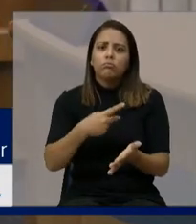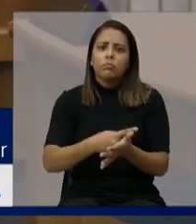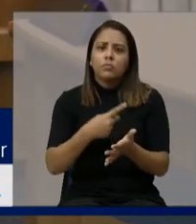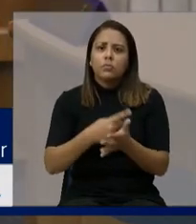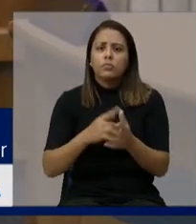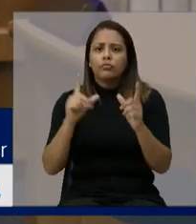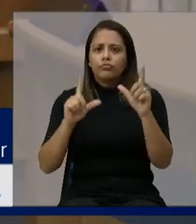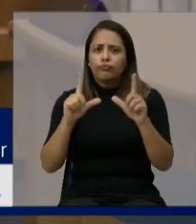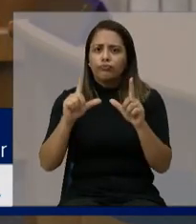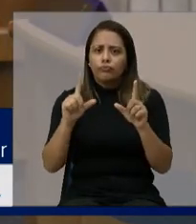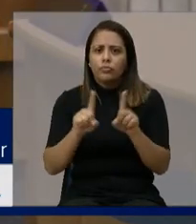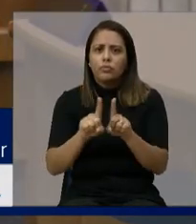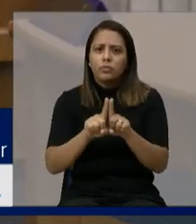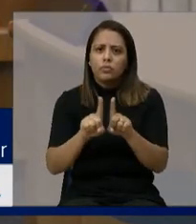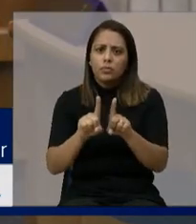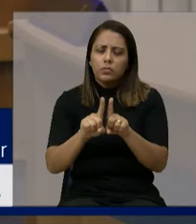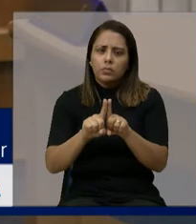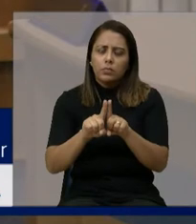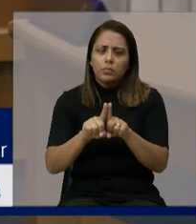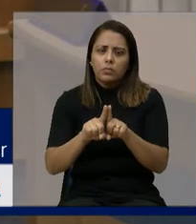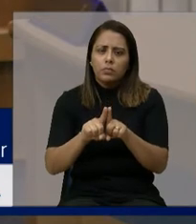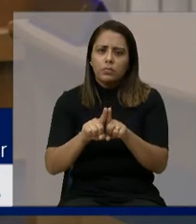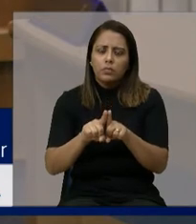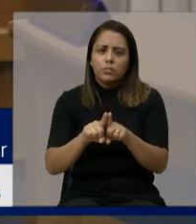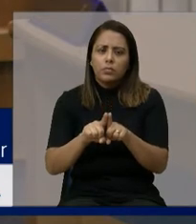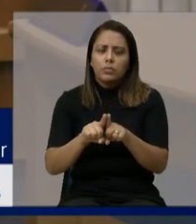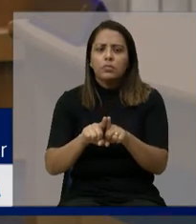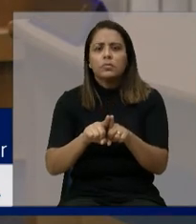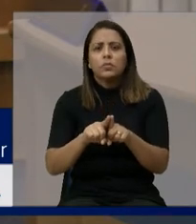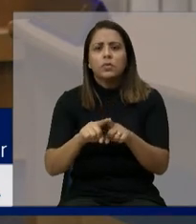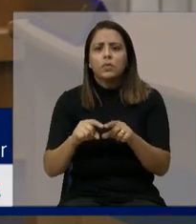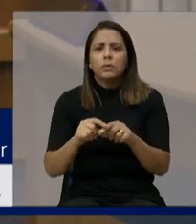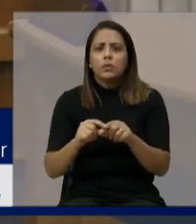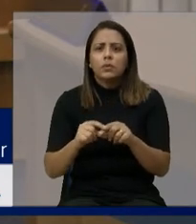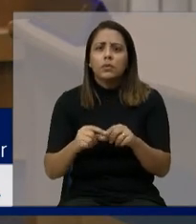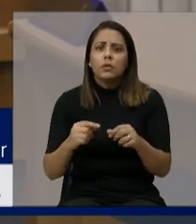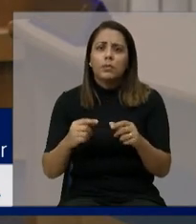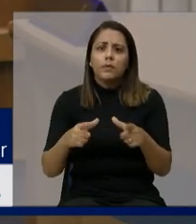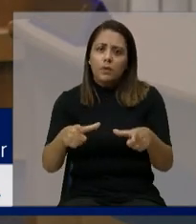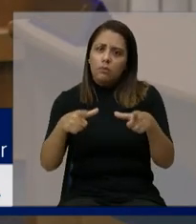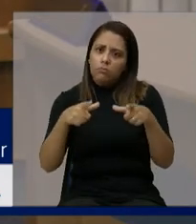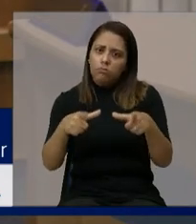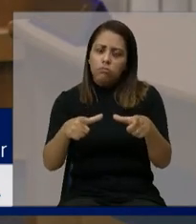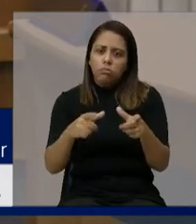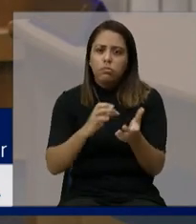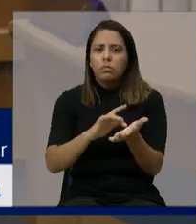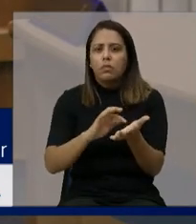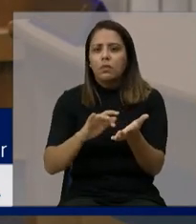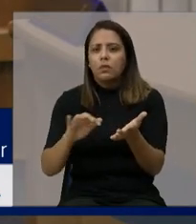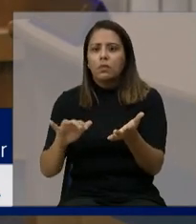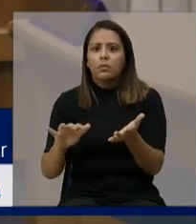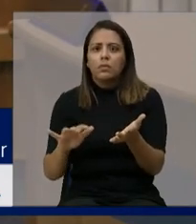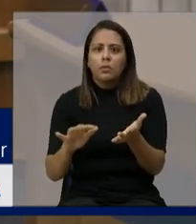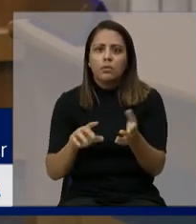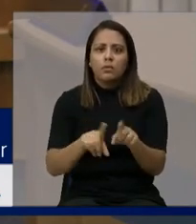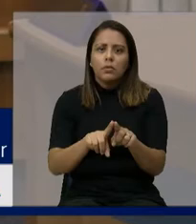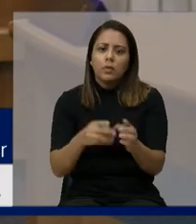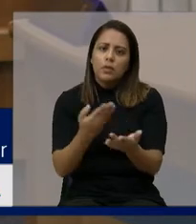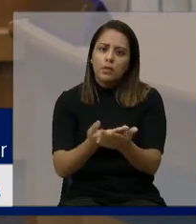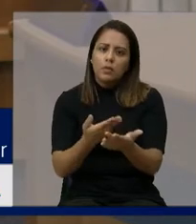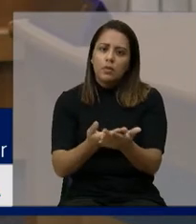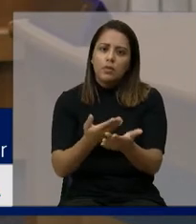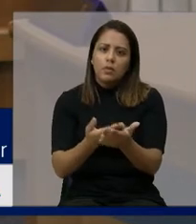especial aquelas ocorridas na Comissão Especial de Inquérito dos Tablets, Programa Escola